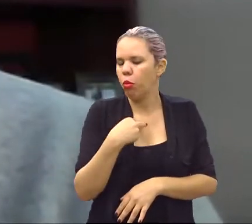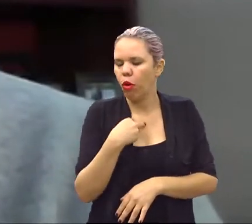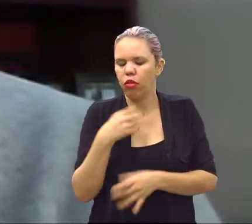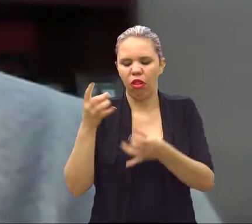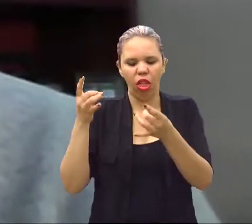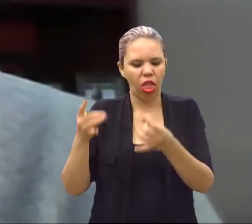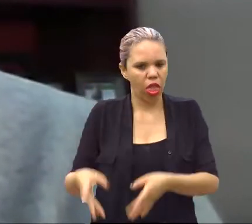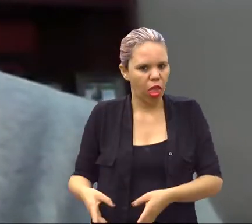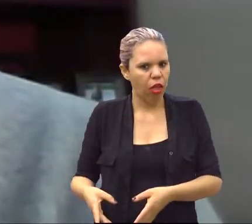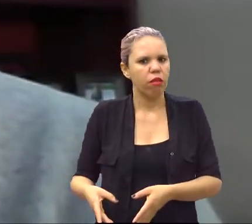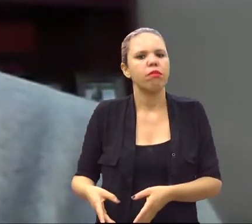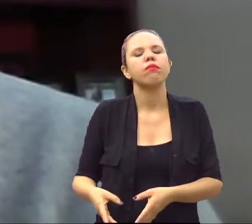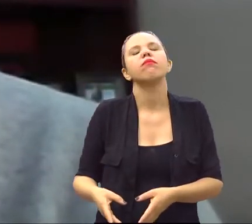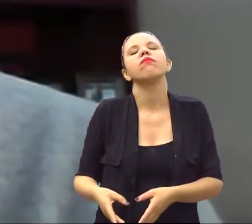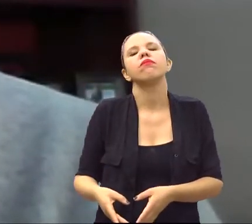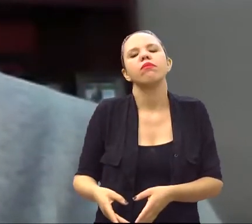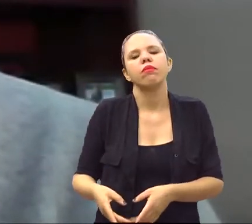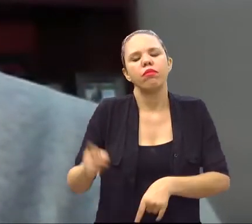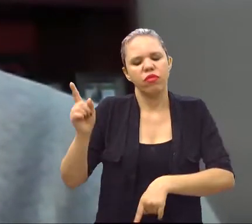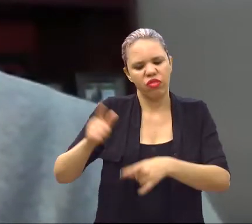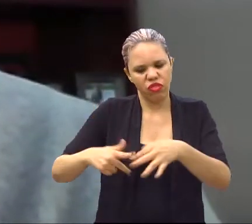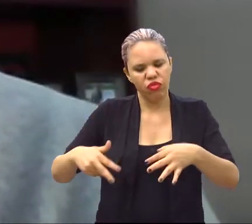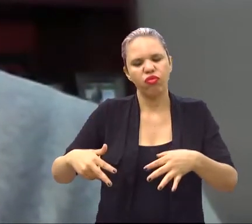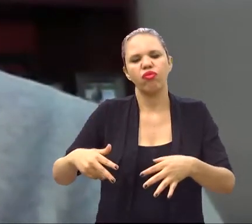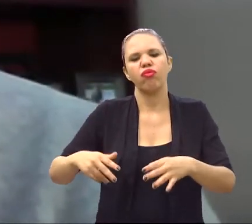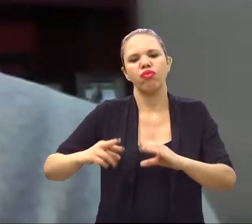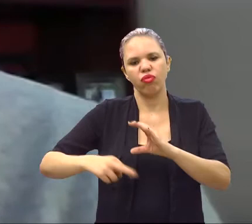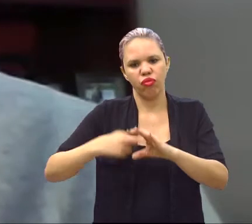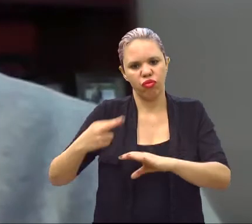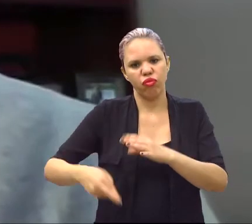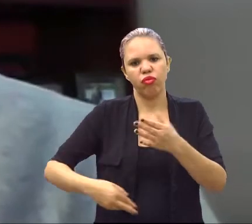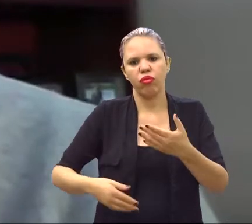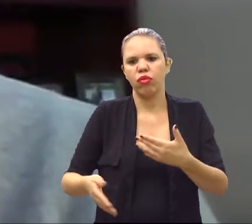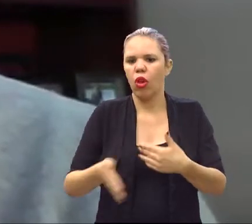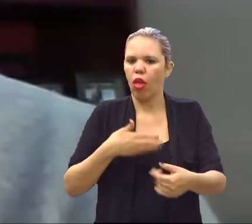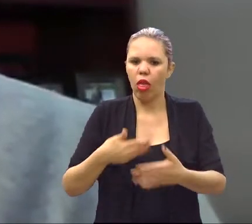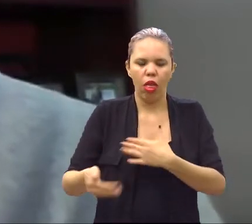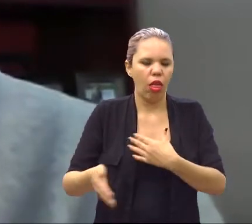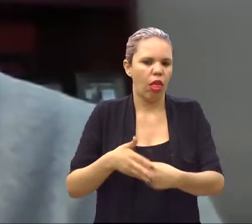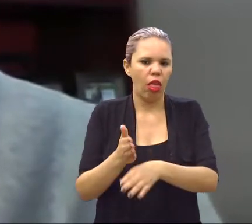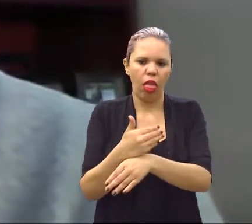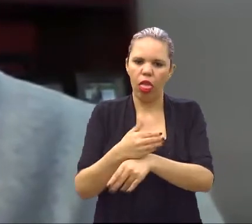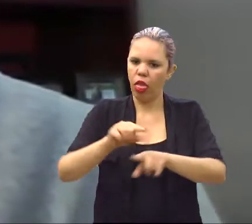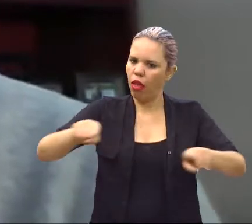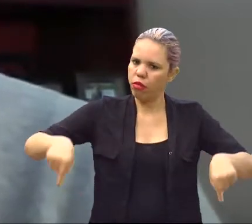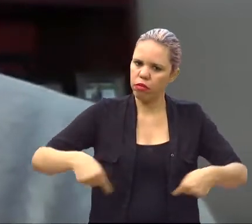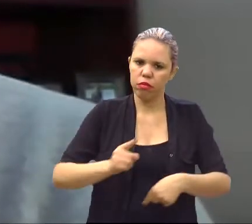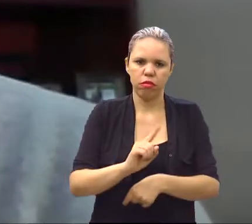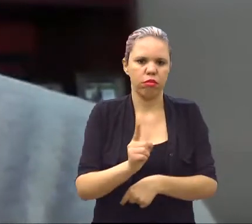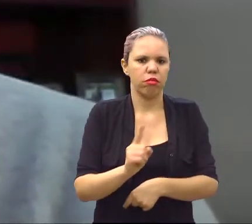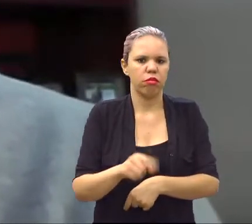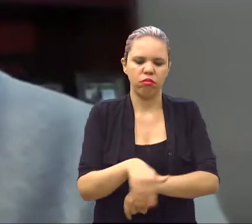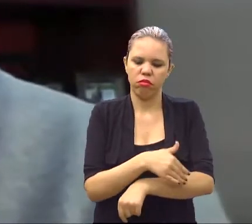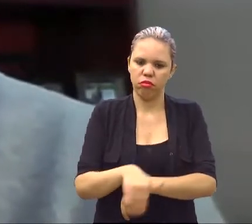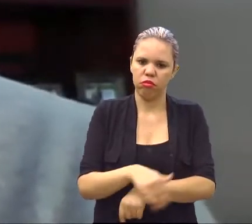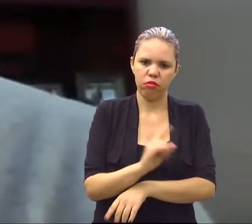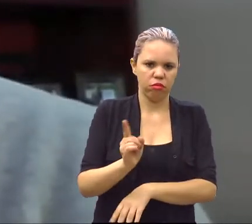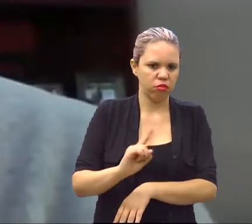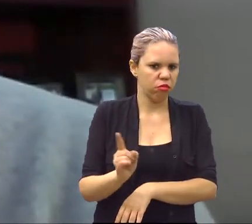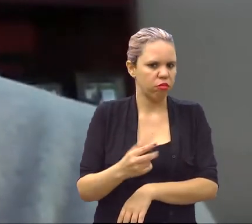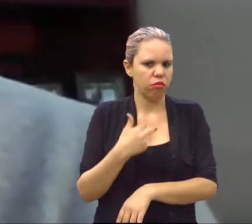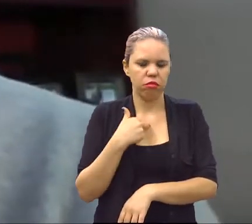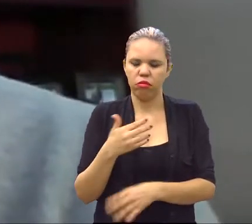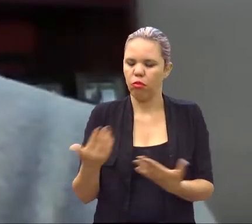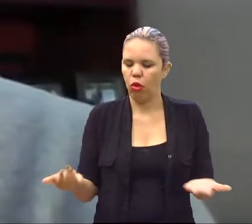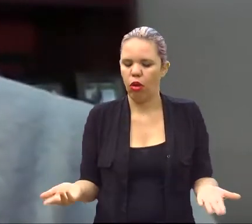pode descartar o seu resíduo, o seu lixo, como ele chama, em terrenos baldios, na